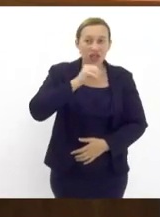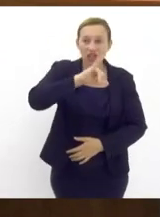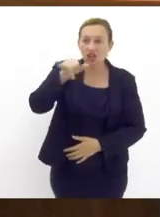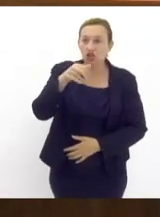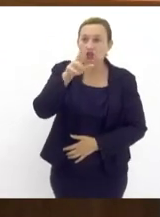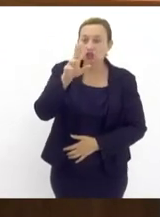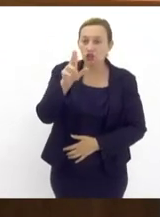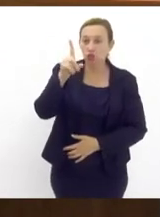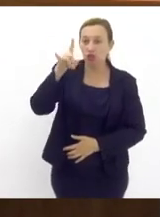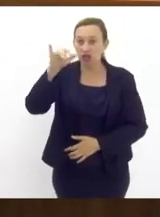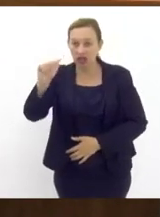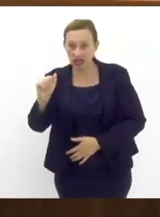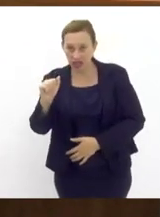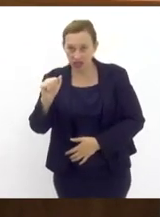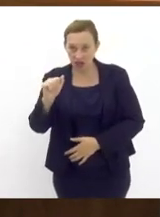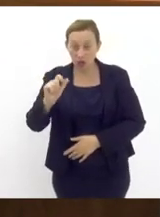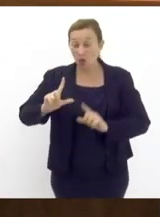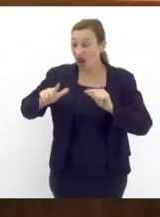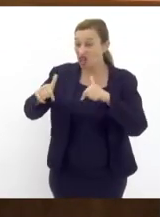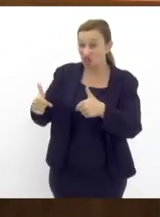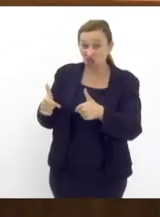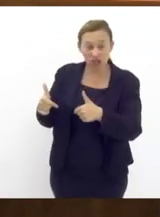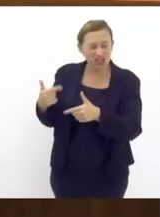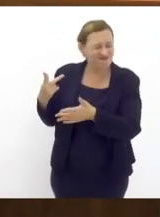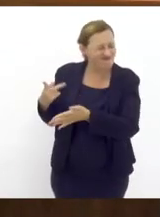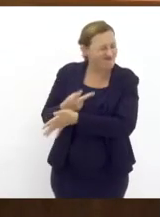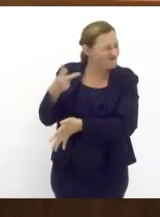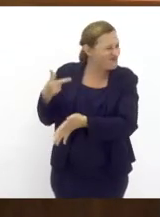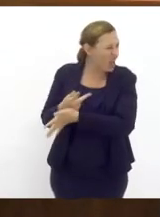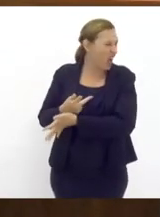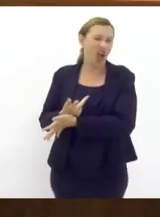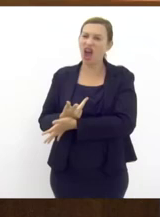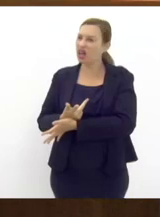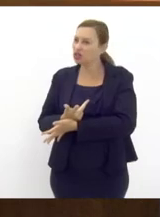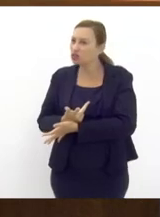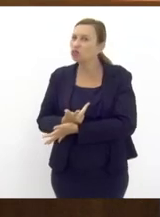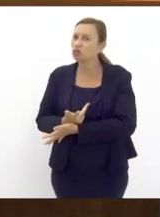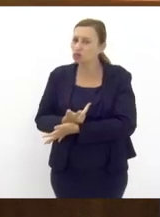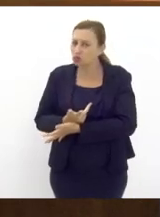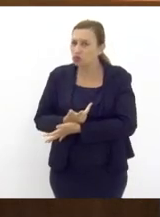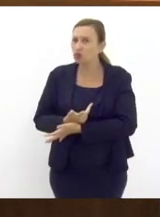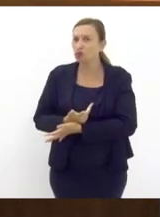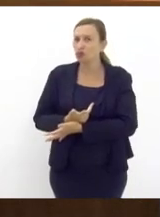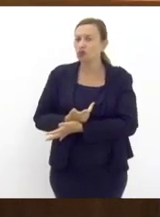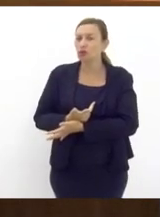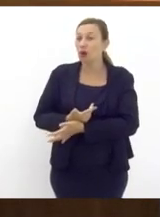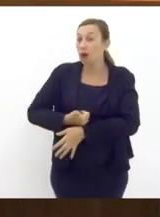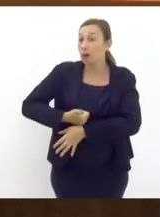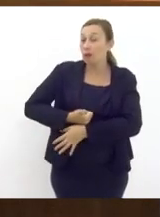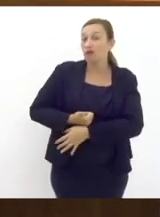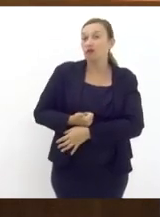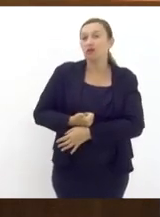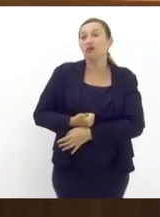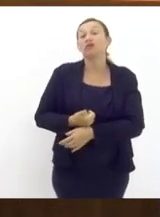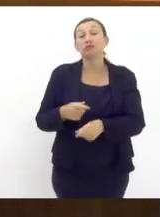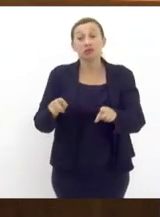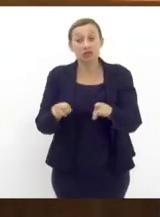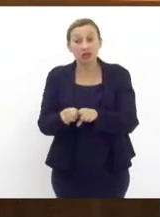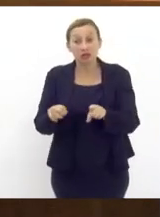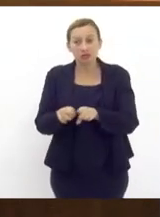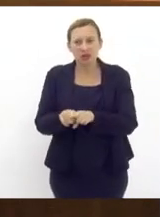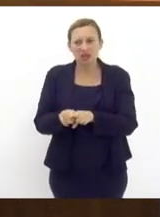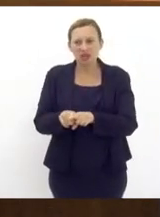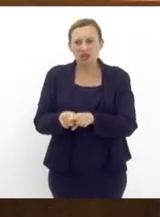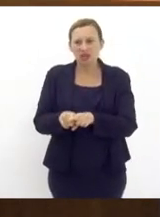Zanata é ato muito muito irresponsável primeiro da parte dele segundo muito